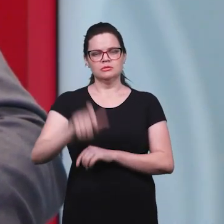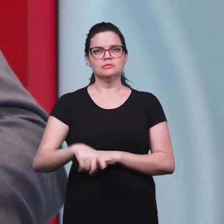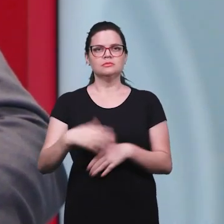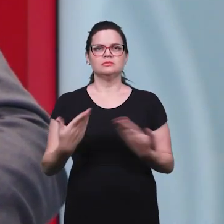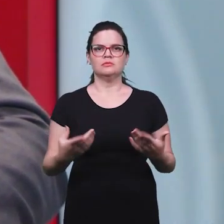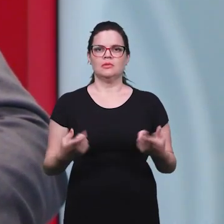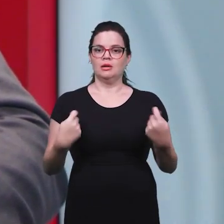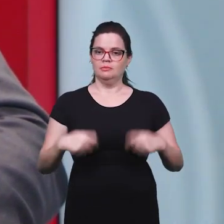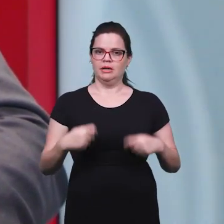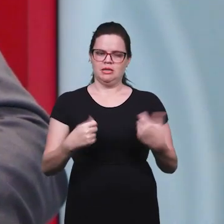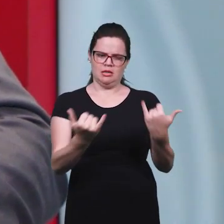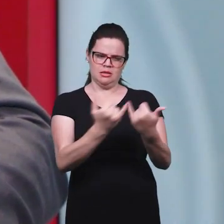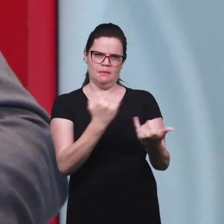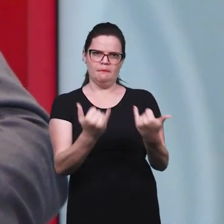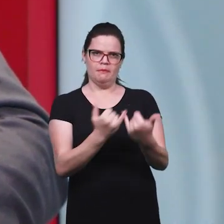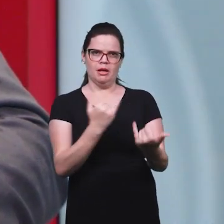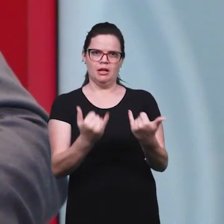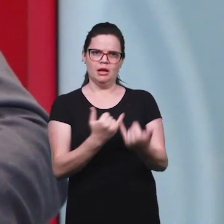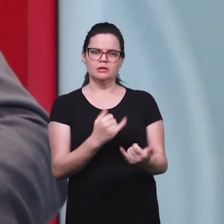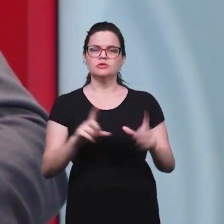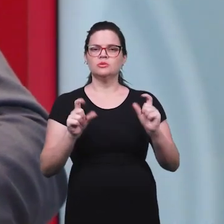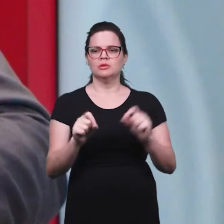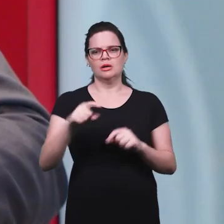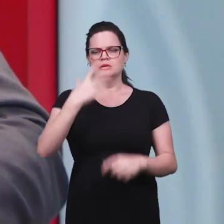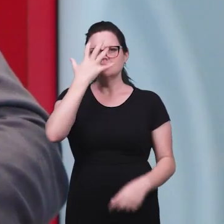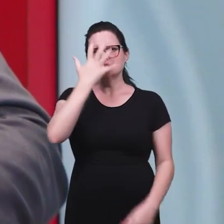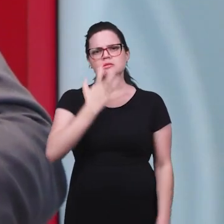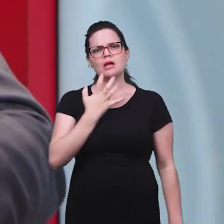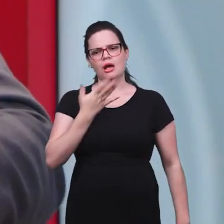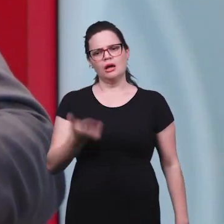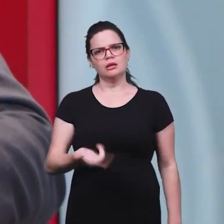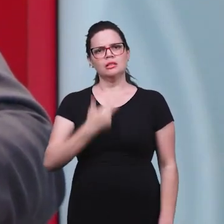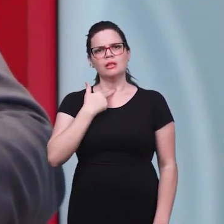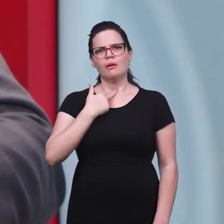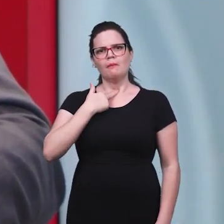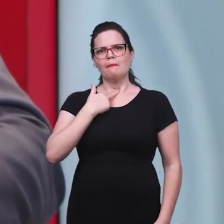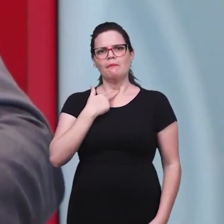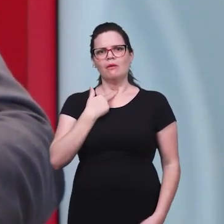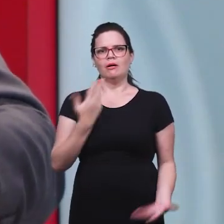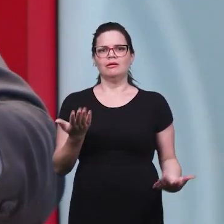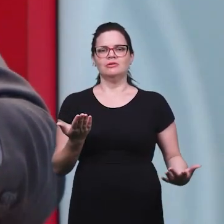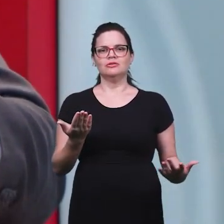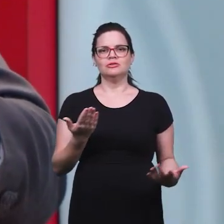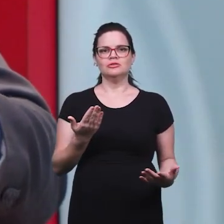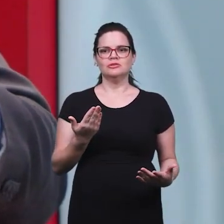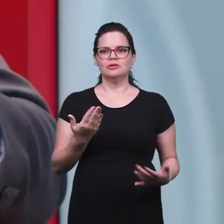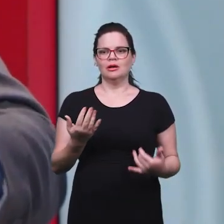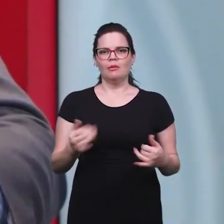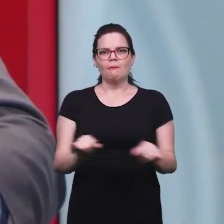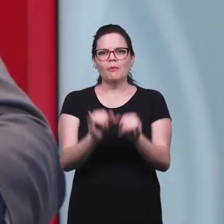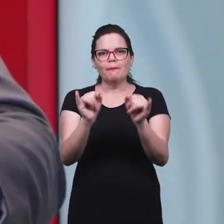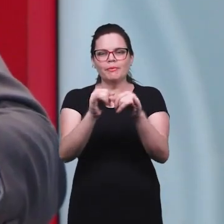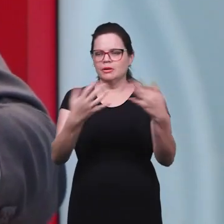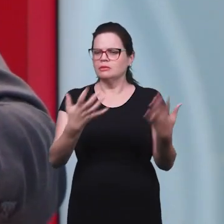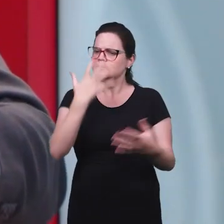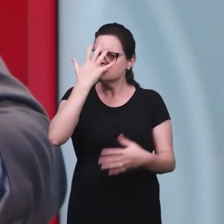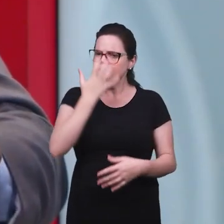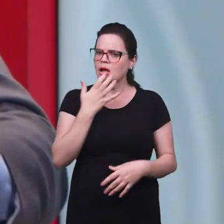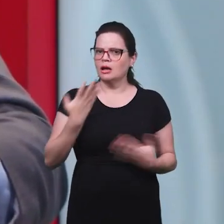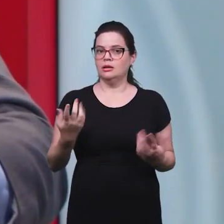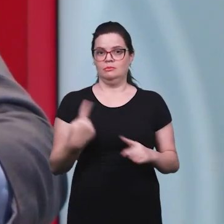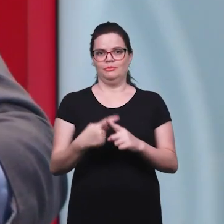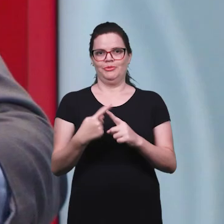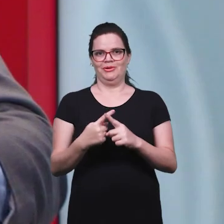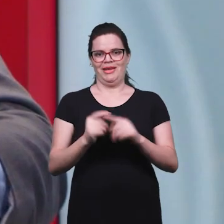mulheres idosas, semelhantemente que sejam sérias. Então, por que séria? Porque a palavra, ela